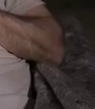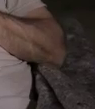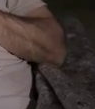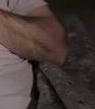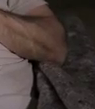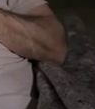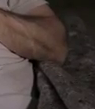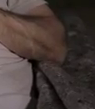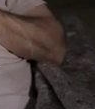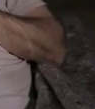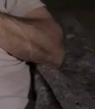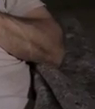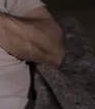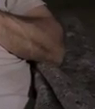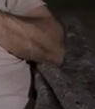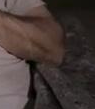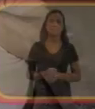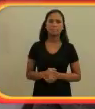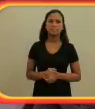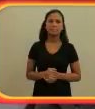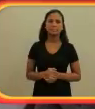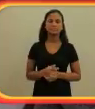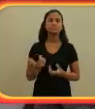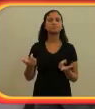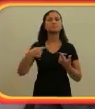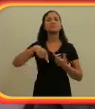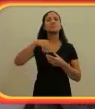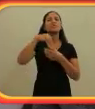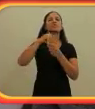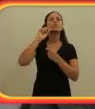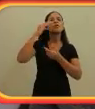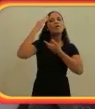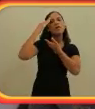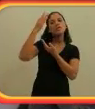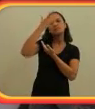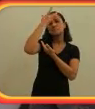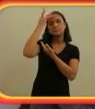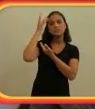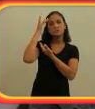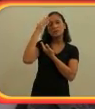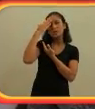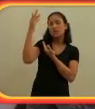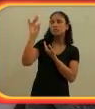posturas. Os dois recostados de olhos fechados. Faça os seus agradecimentos pessoais.